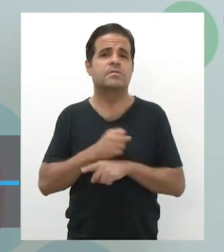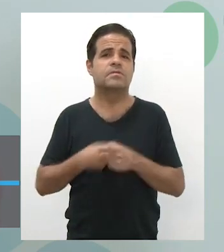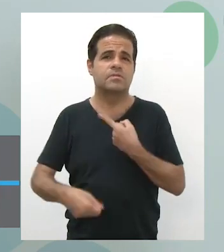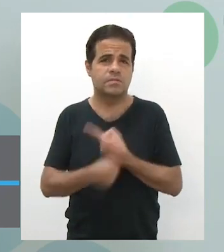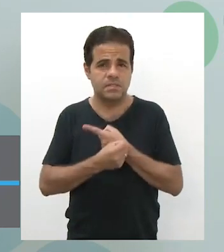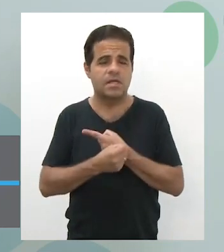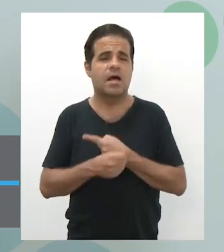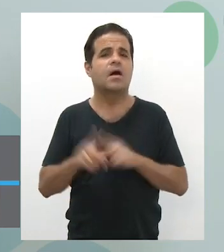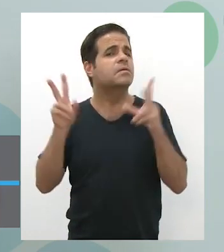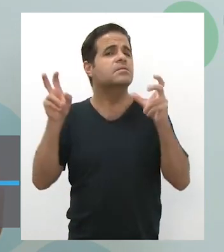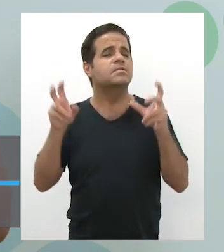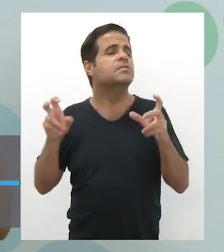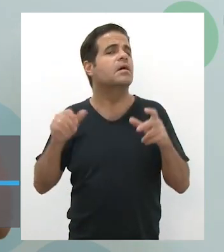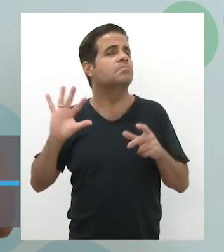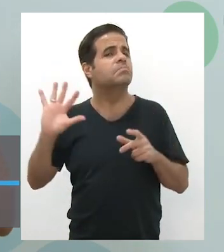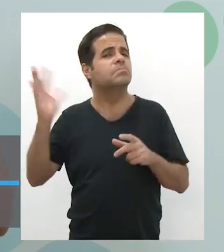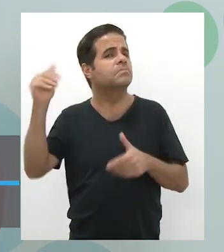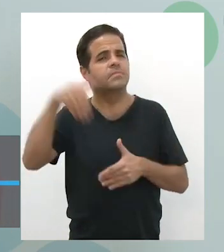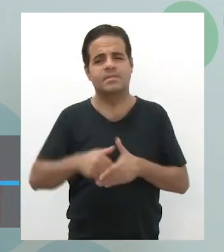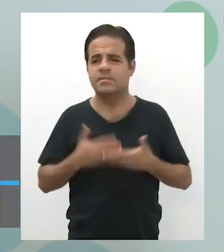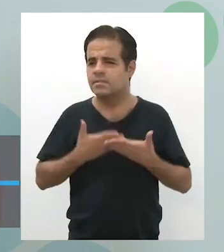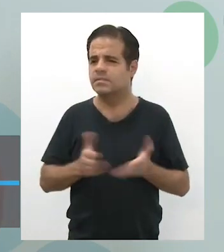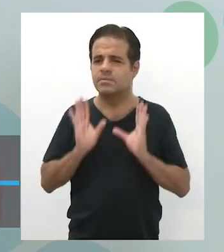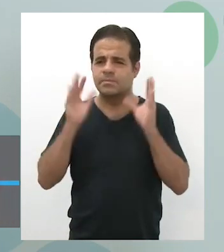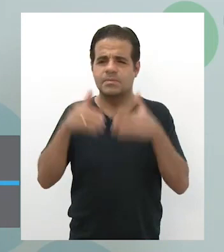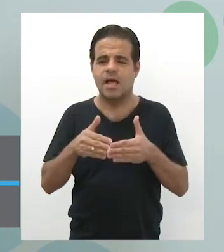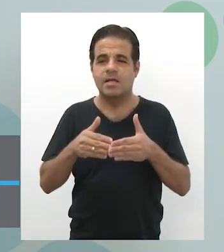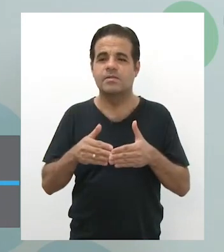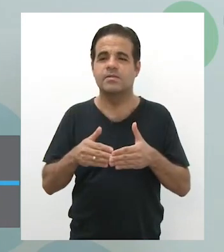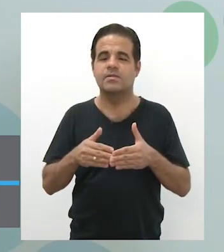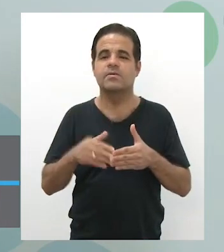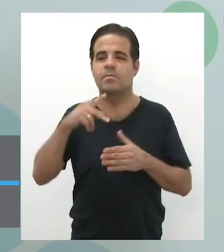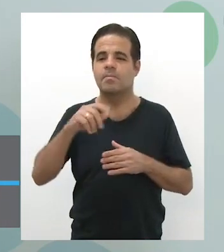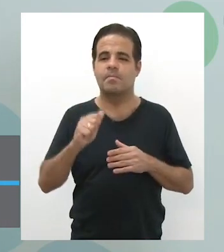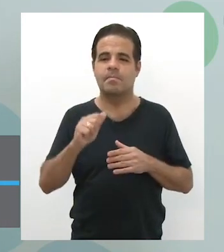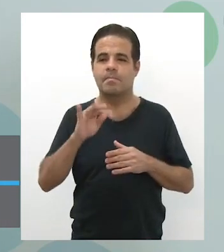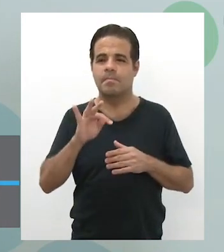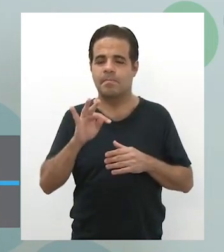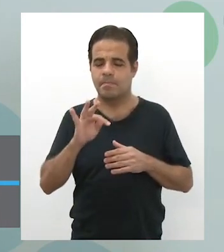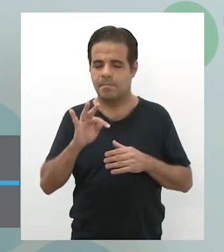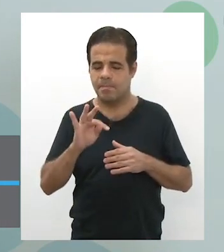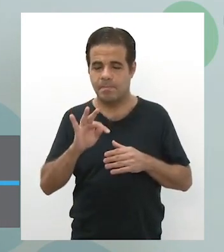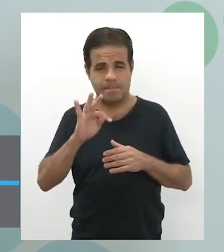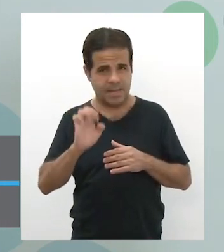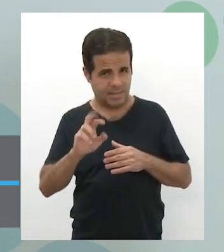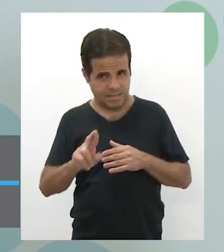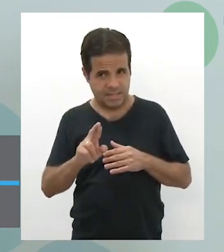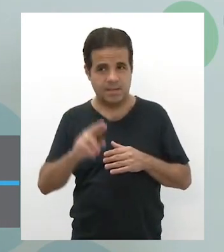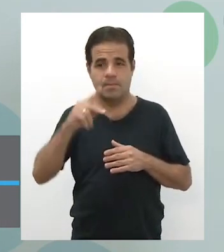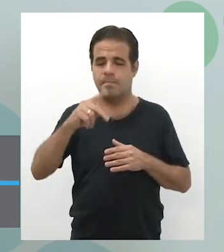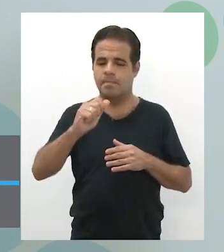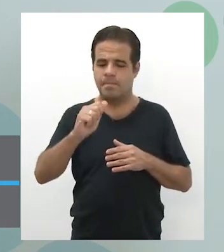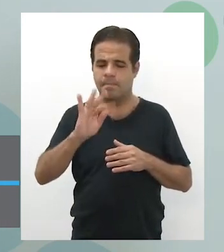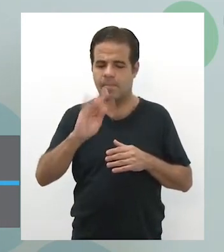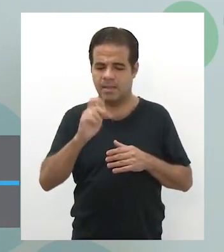social, as questões que acontecem dentro aí dessas comunidades? O pater, que é o pai. Então, nós temos aí um pater, é a